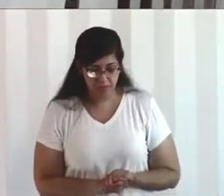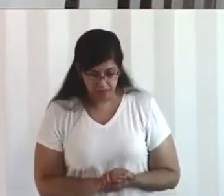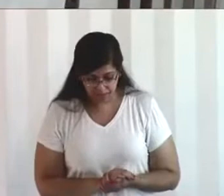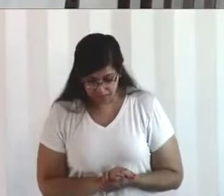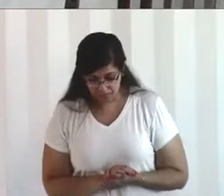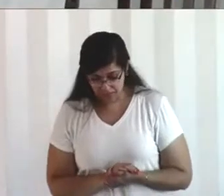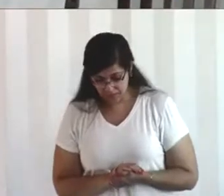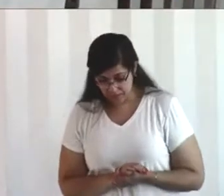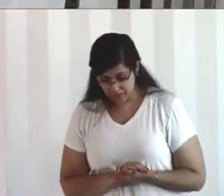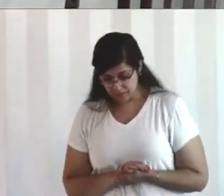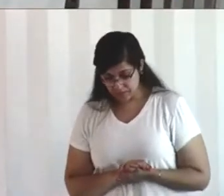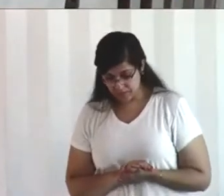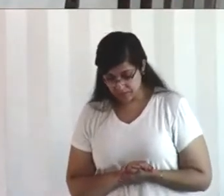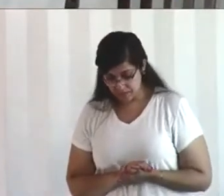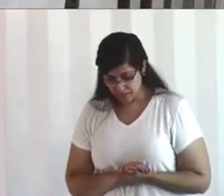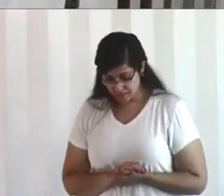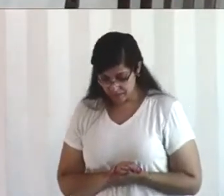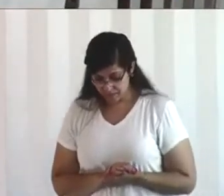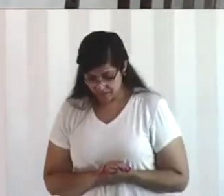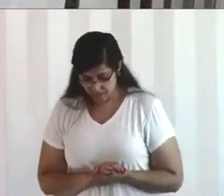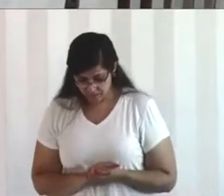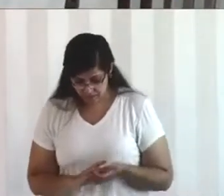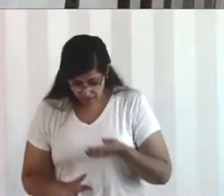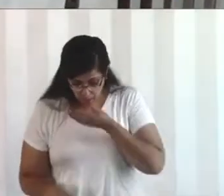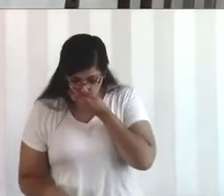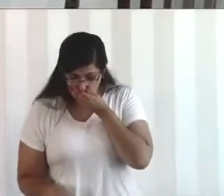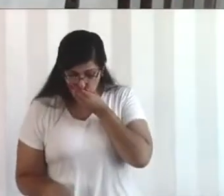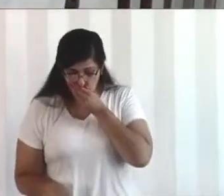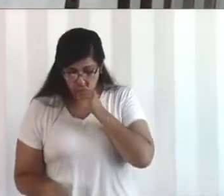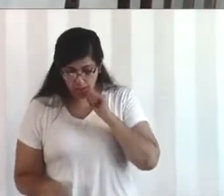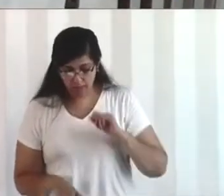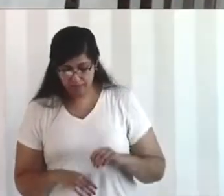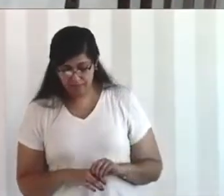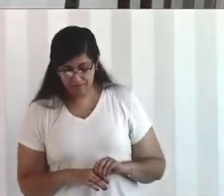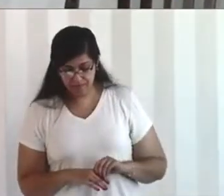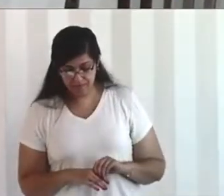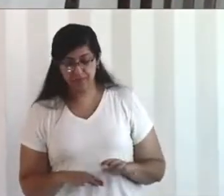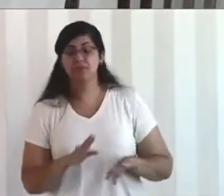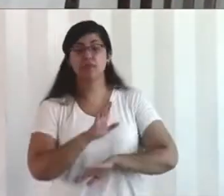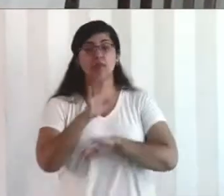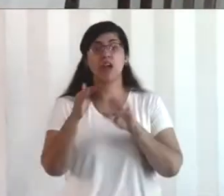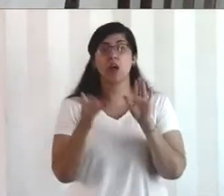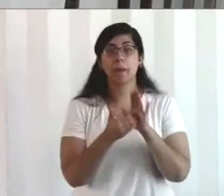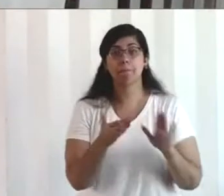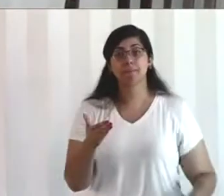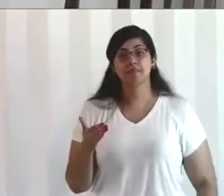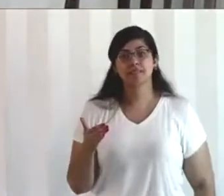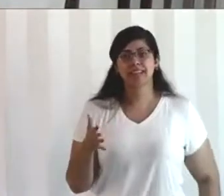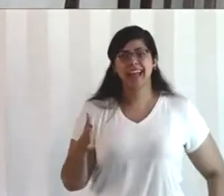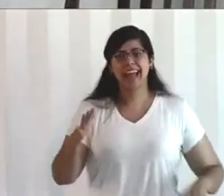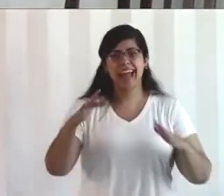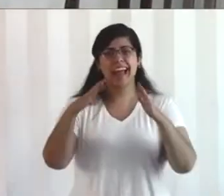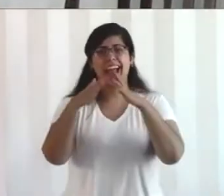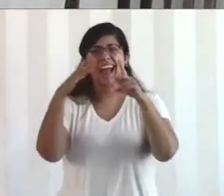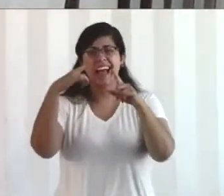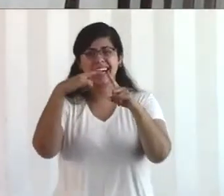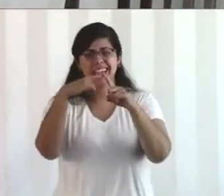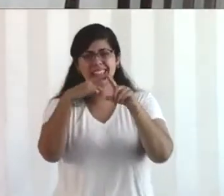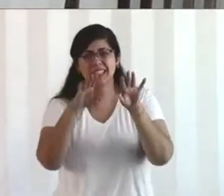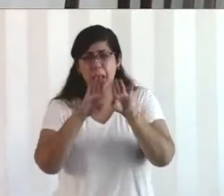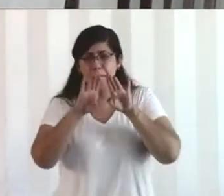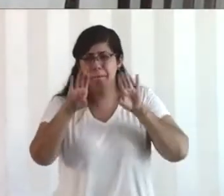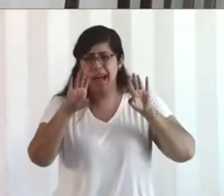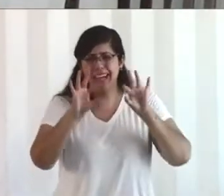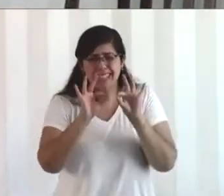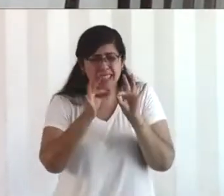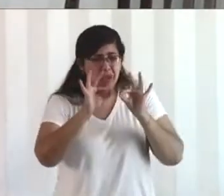toda igreja existe em uma cidade para plantar novas igrejas. Toda igreja existe em um lugar, por mais distante